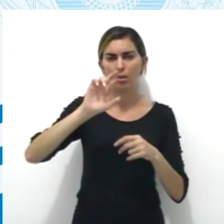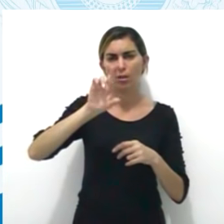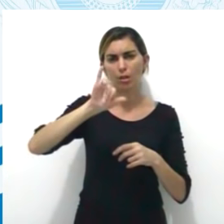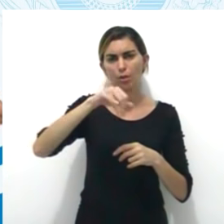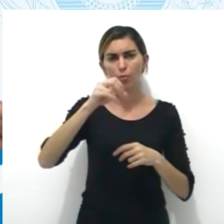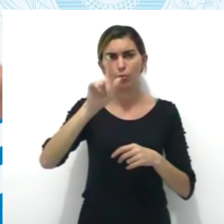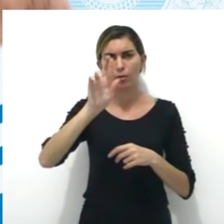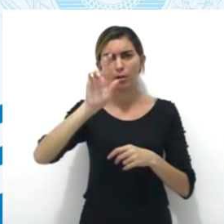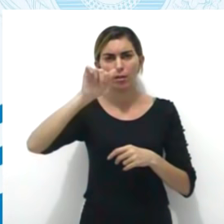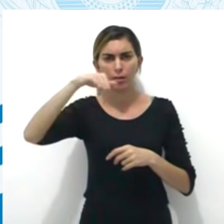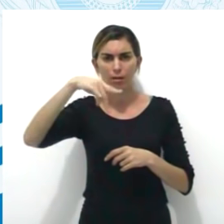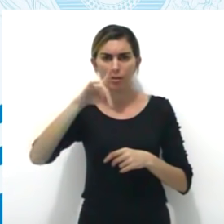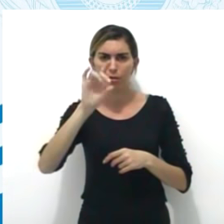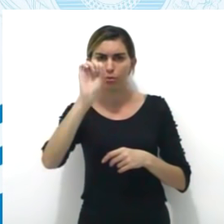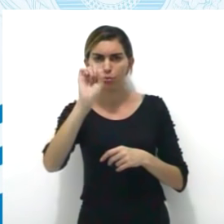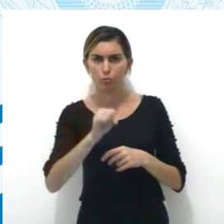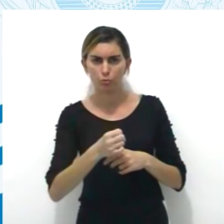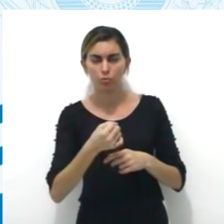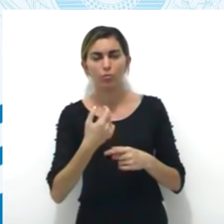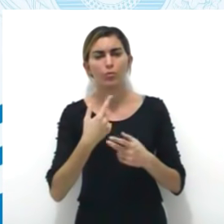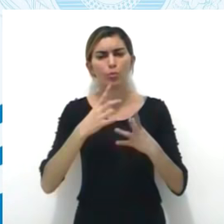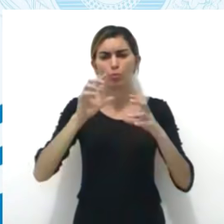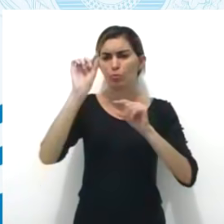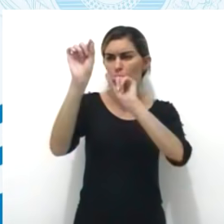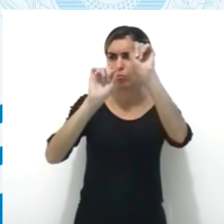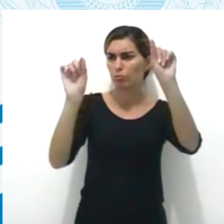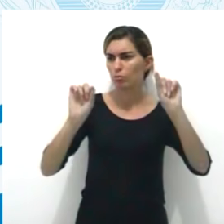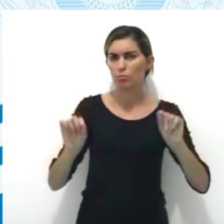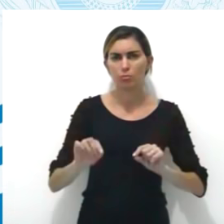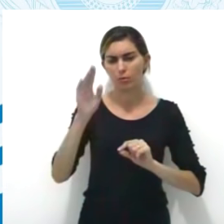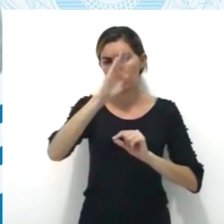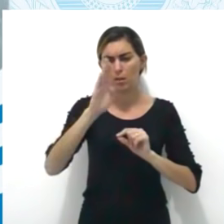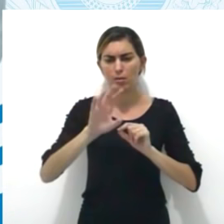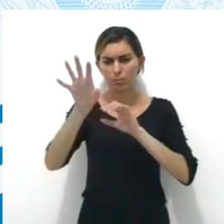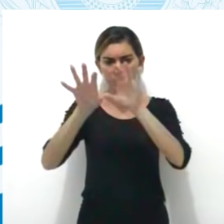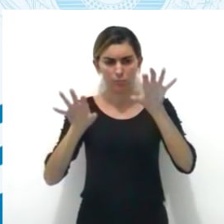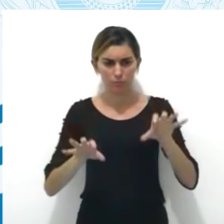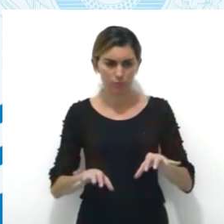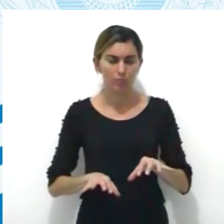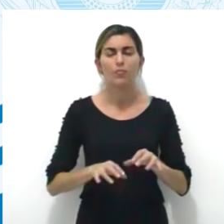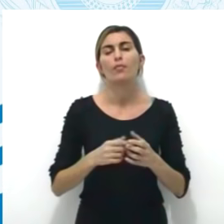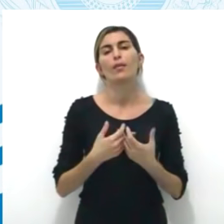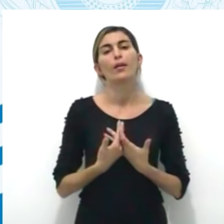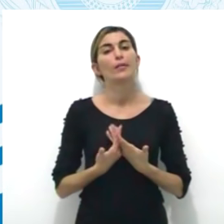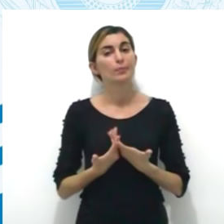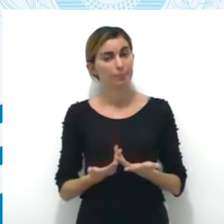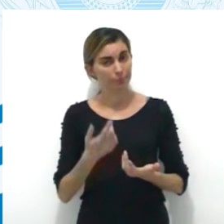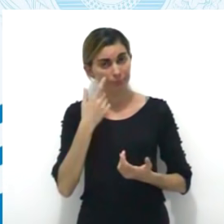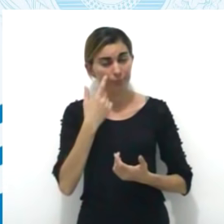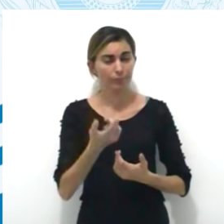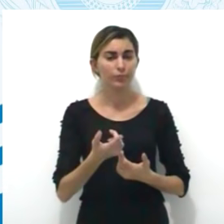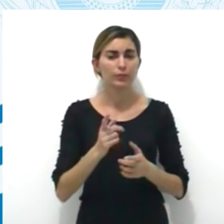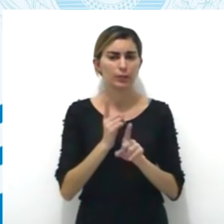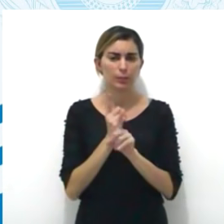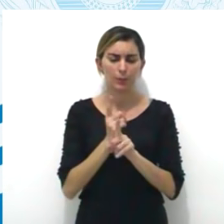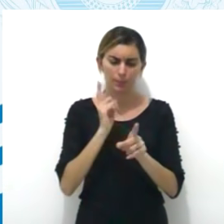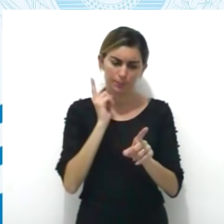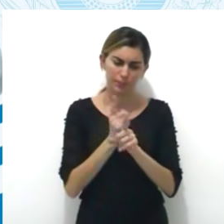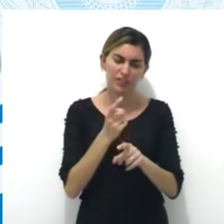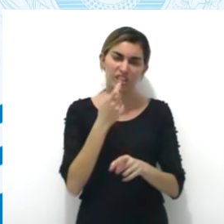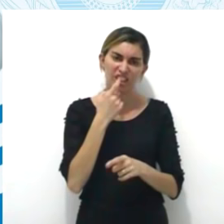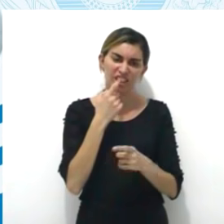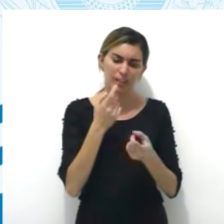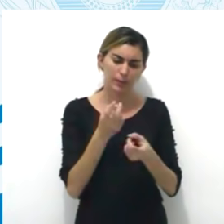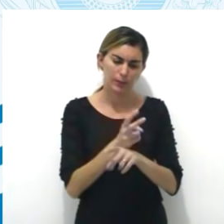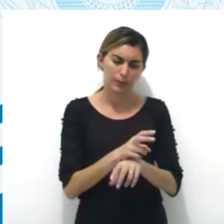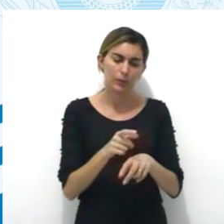isso. Então, na realidade, vocês vão ter dispersão de espécies por todo o Brasil, né? Todo o território. Então, há indício até de fósseis que